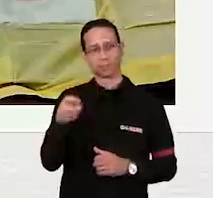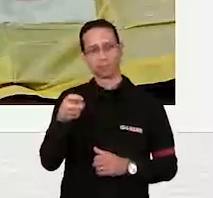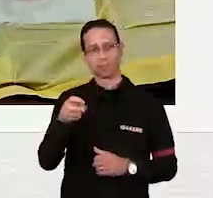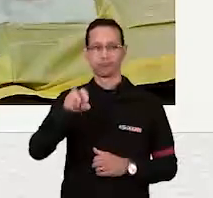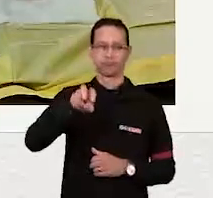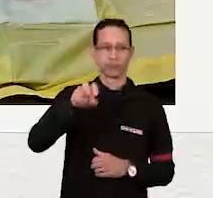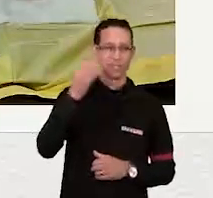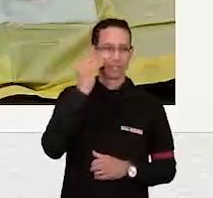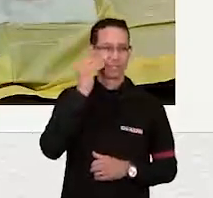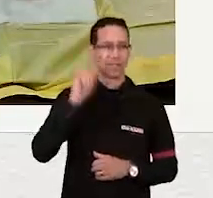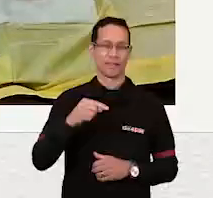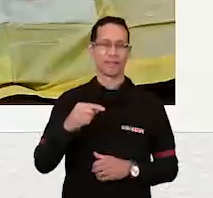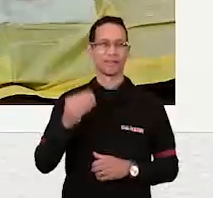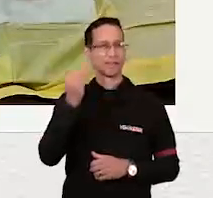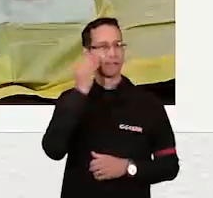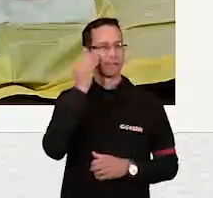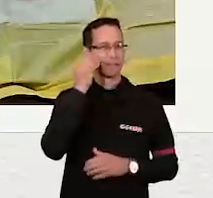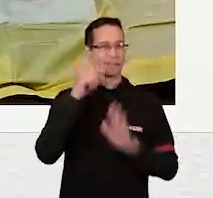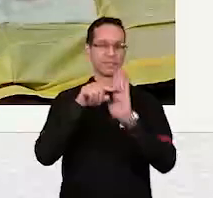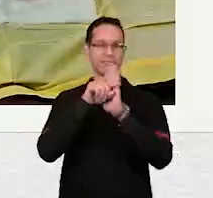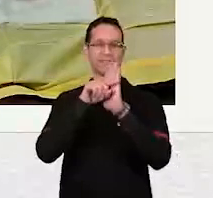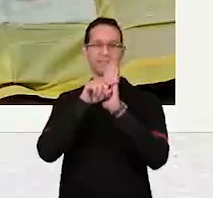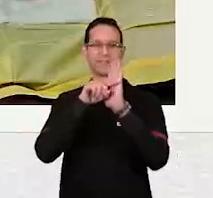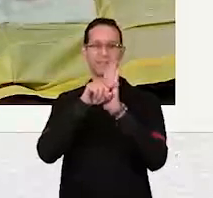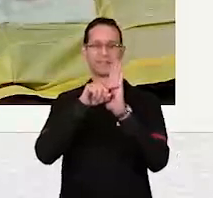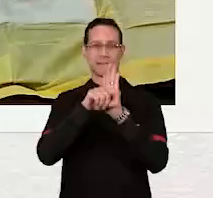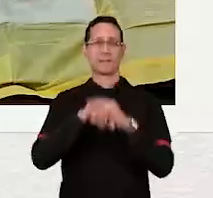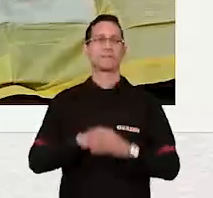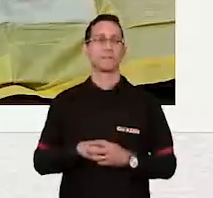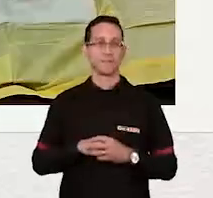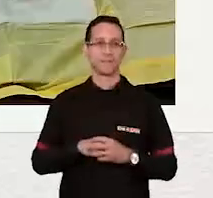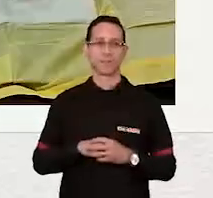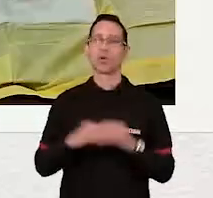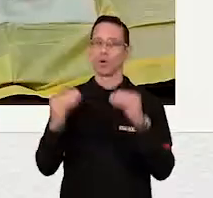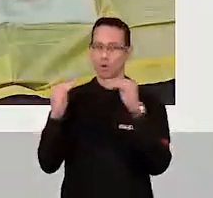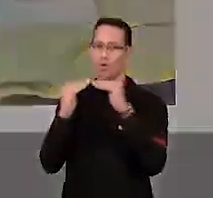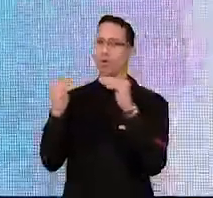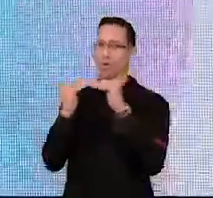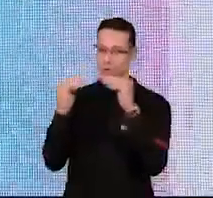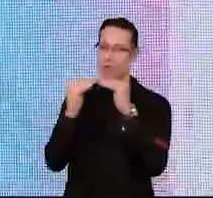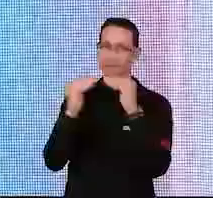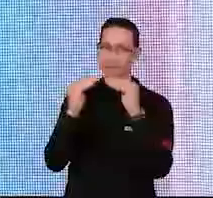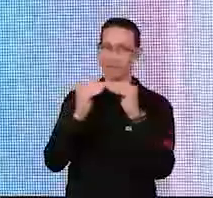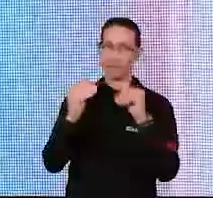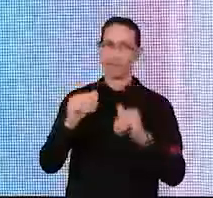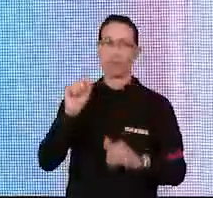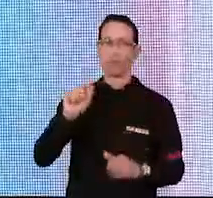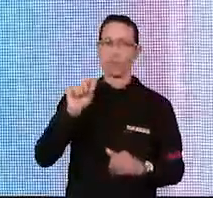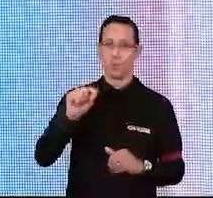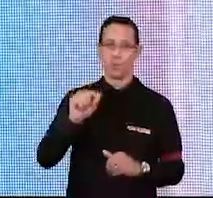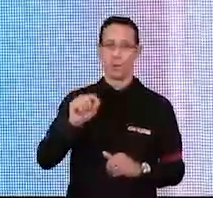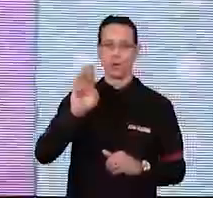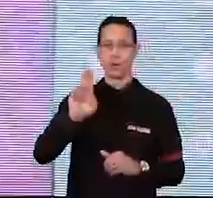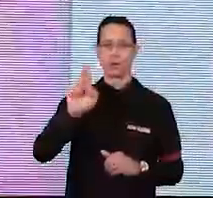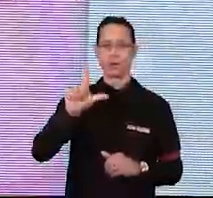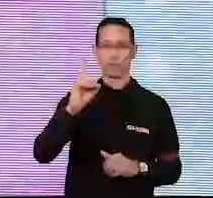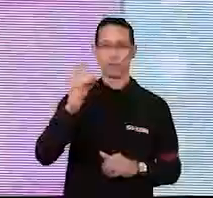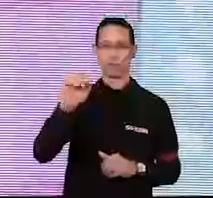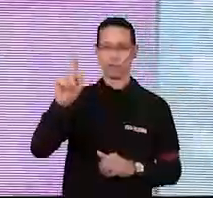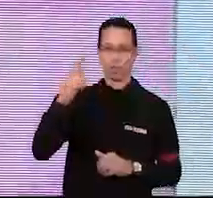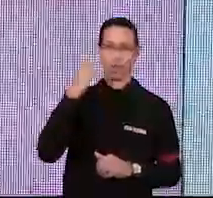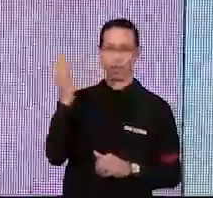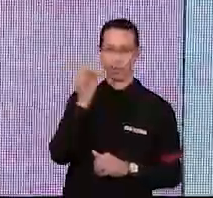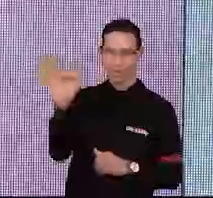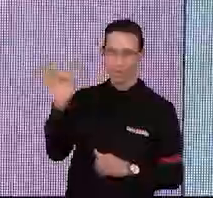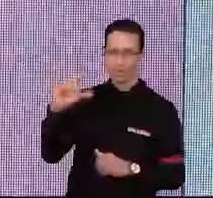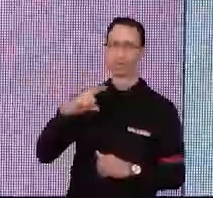para fazer o procedimento. Eu concordo com você, e eu vejo que, na verdade, assim, os bulldogs franceses,